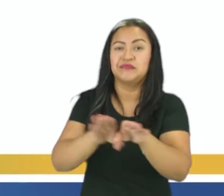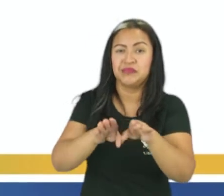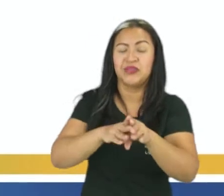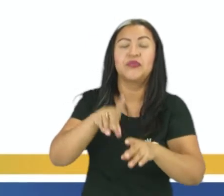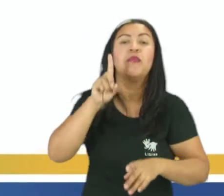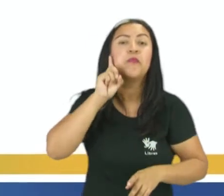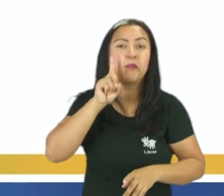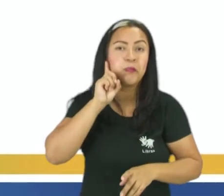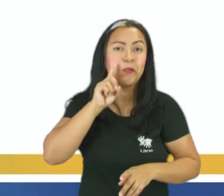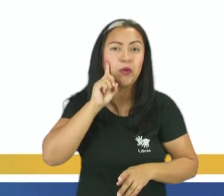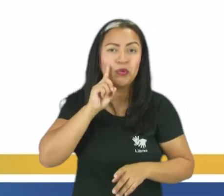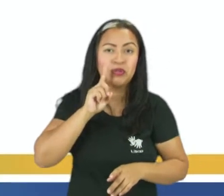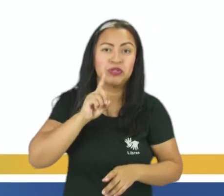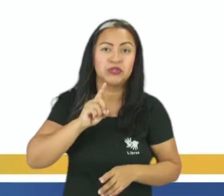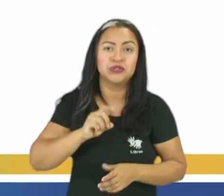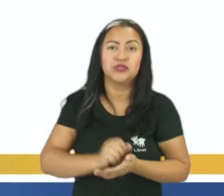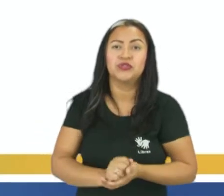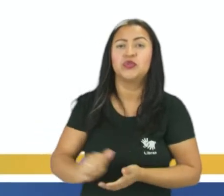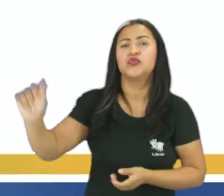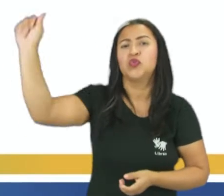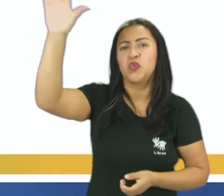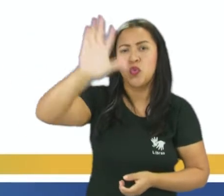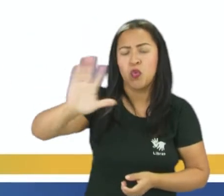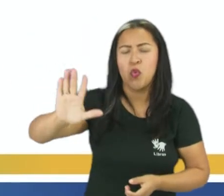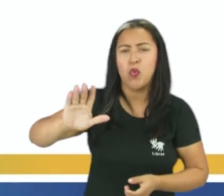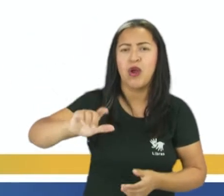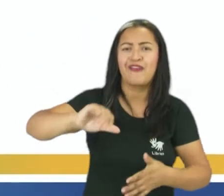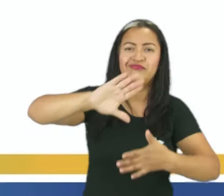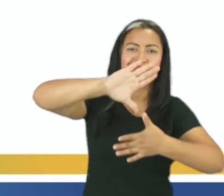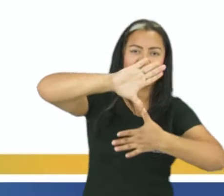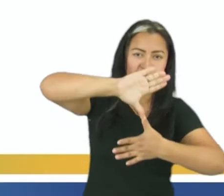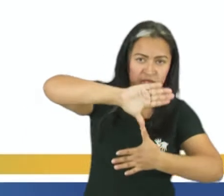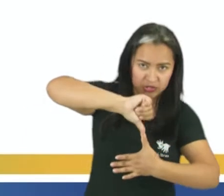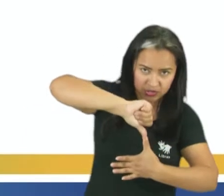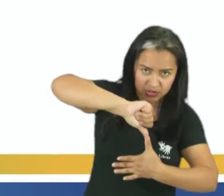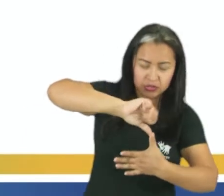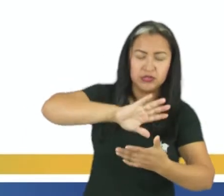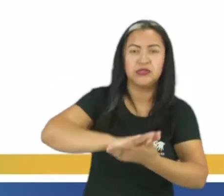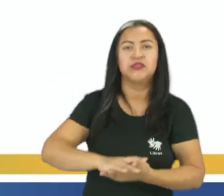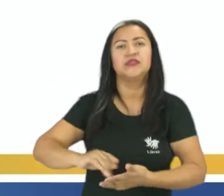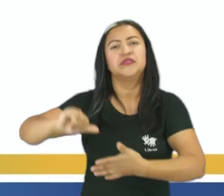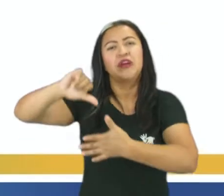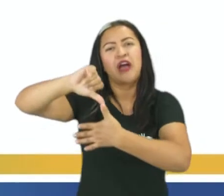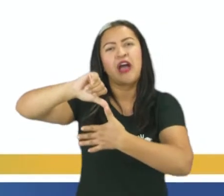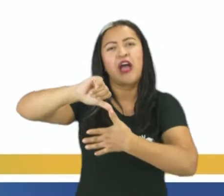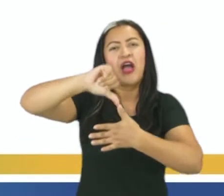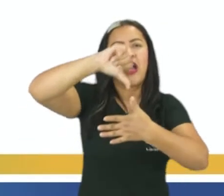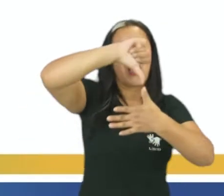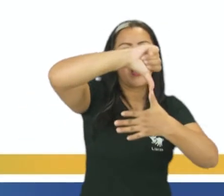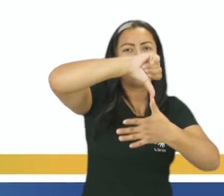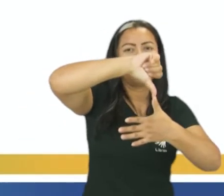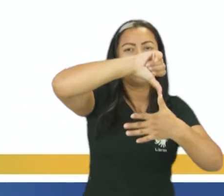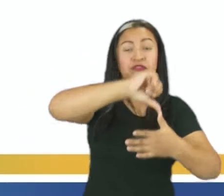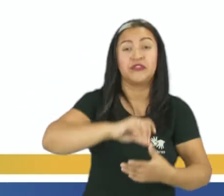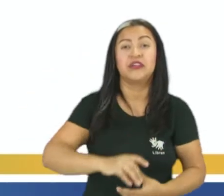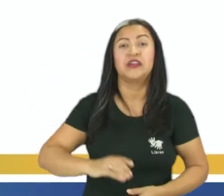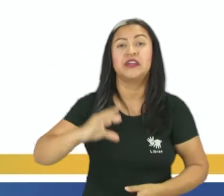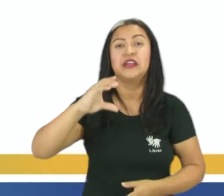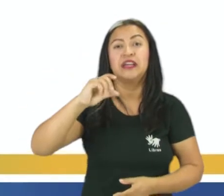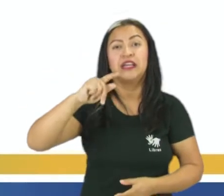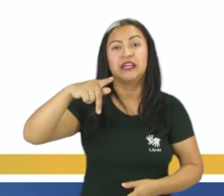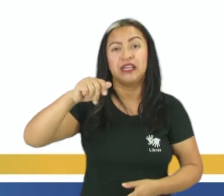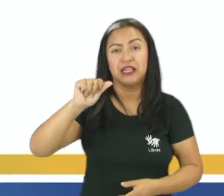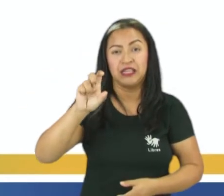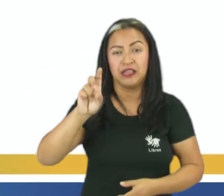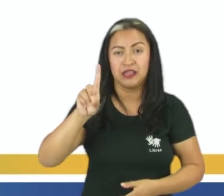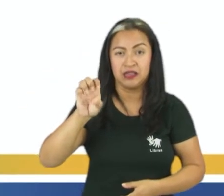né, afro-latino-americanos, né, afro-americanos, afro-caribenho, afro-canadenses e afro-brasileiros,